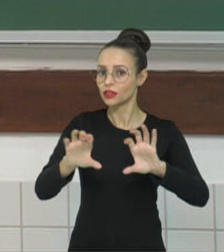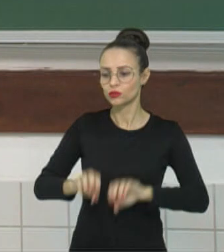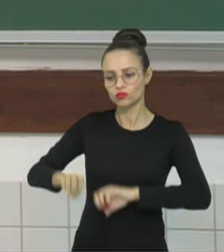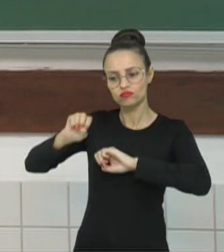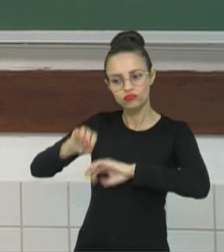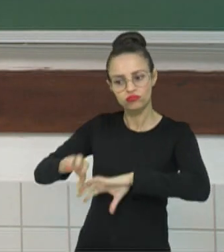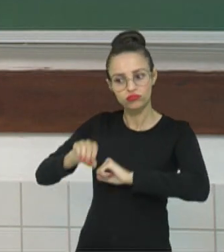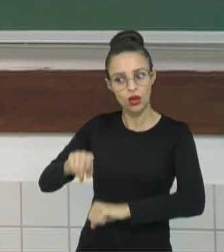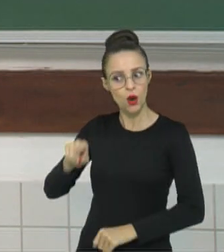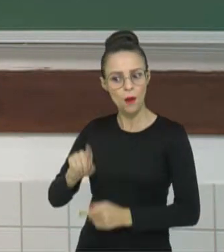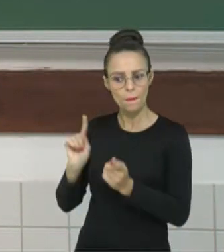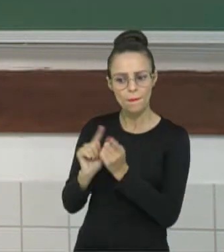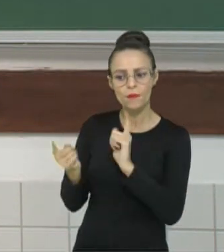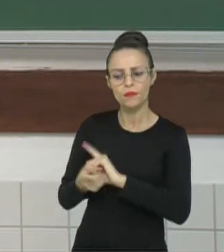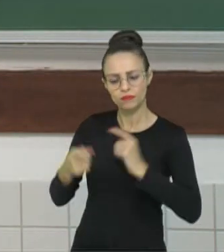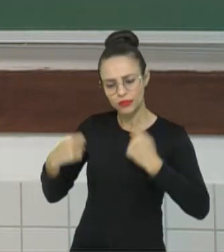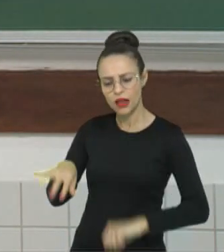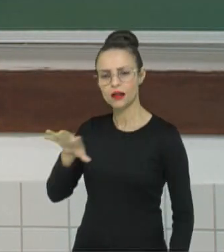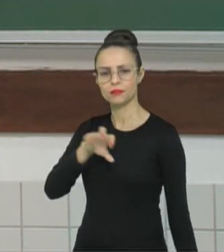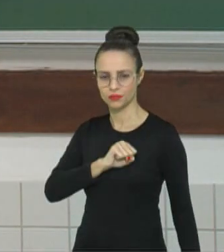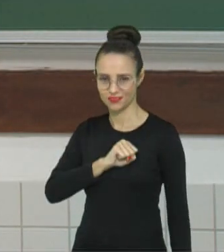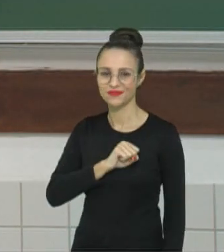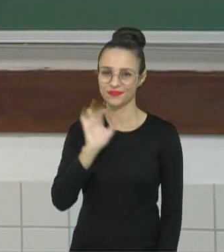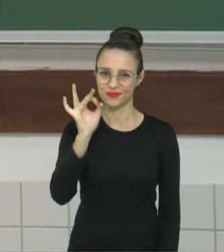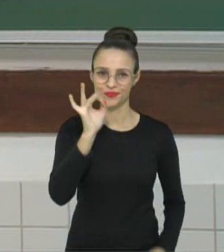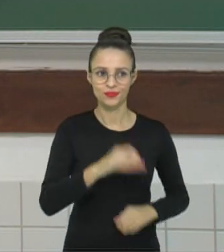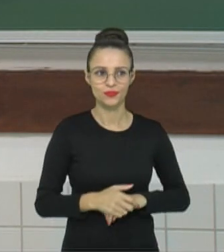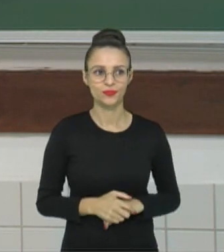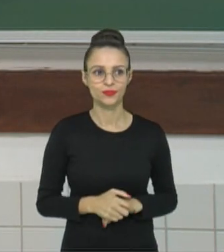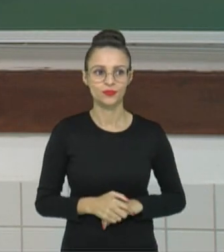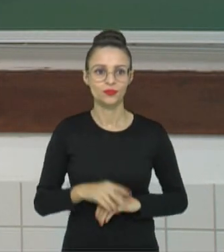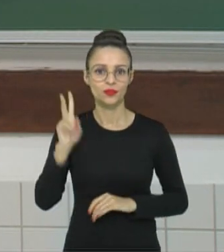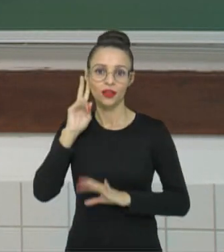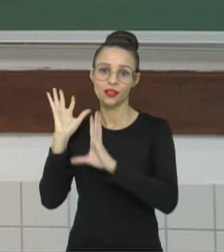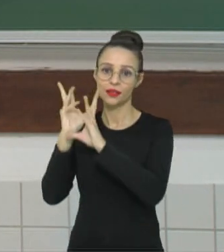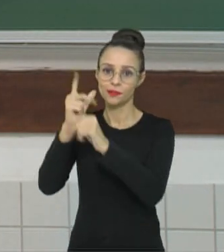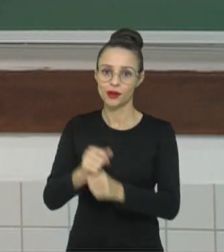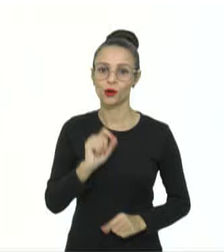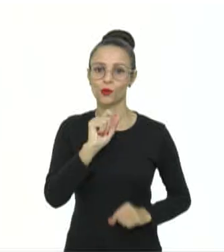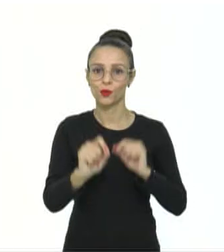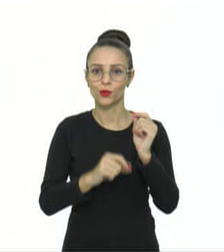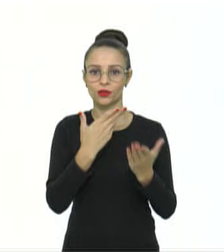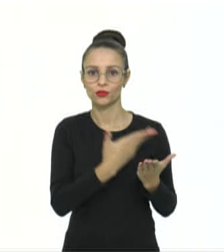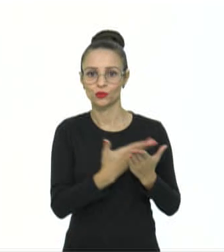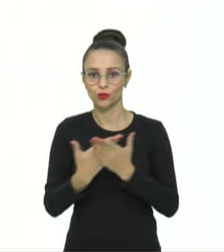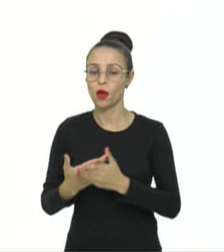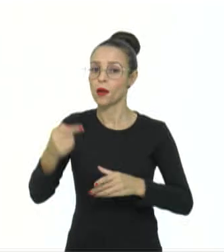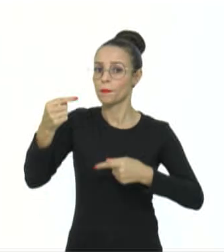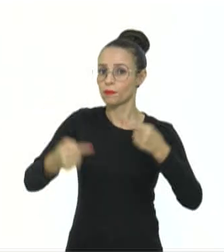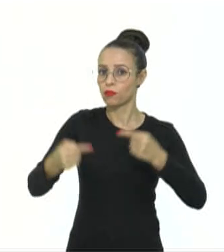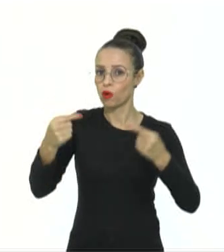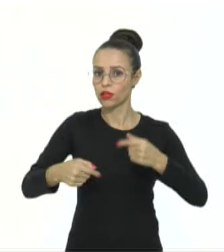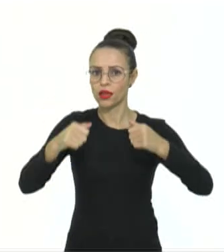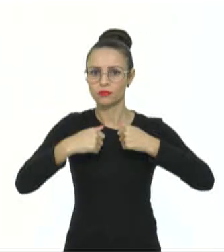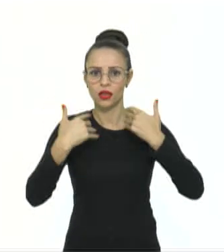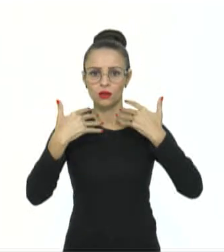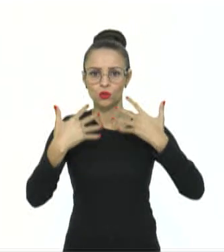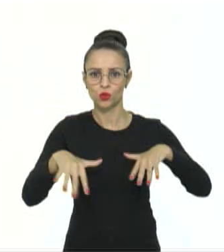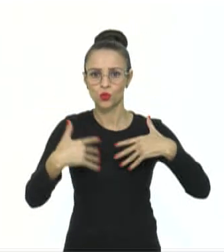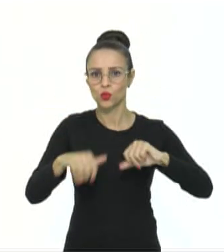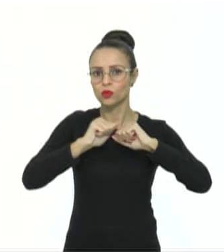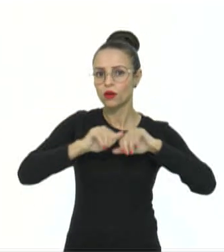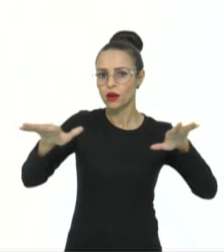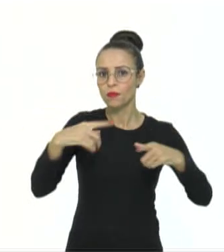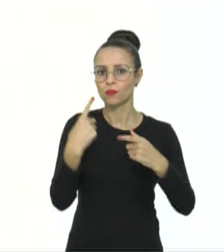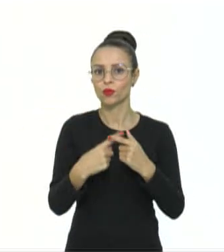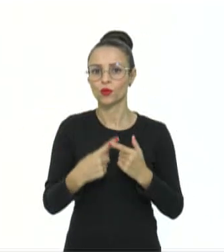ensinadas a amar, ok? Para a gente relembrar o que nós vimos hoje, a polêmica acontece quando há diferentes